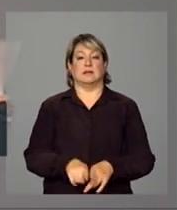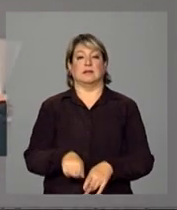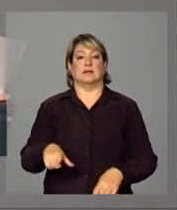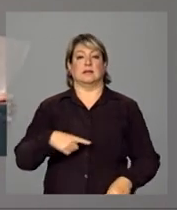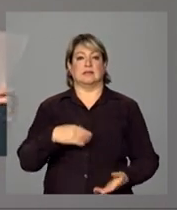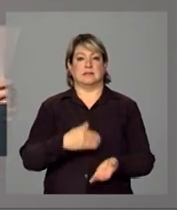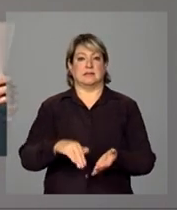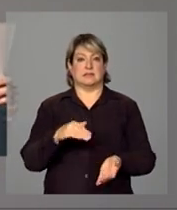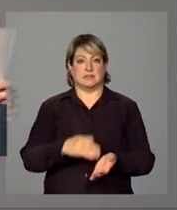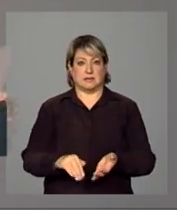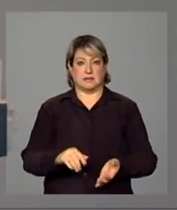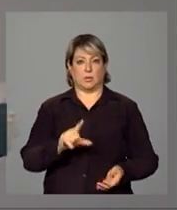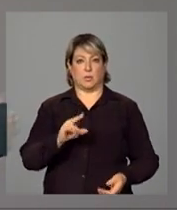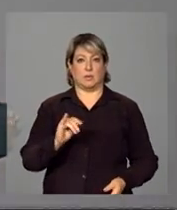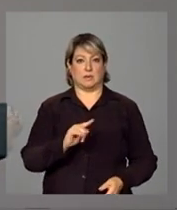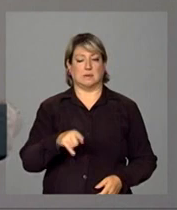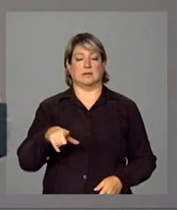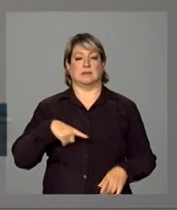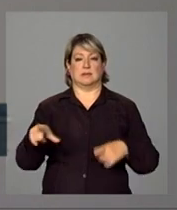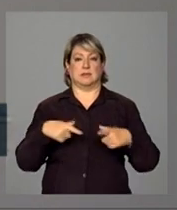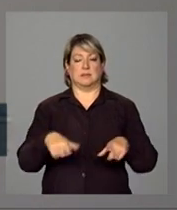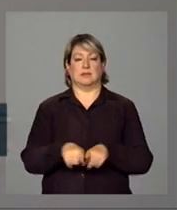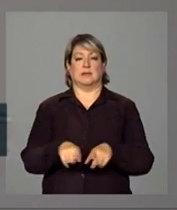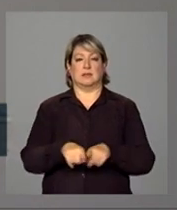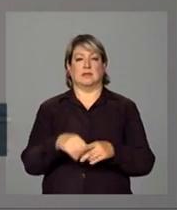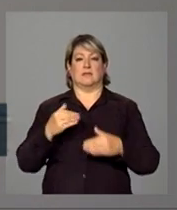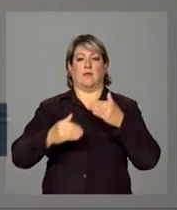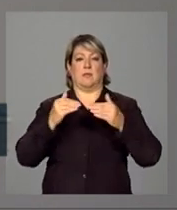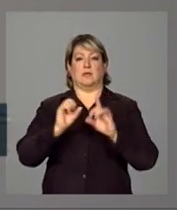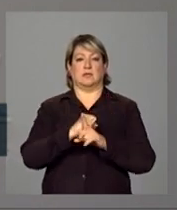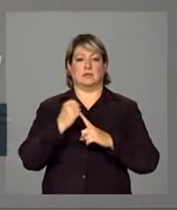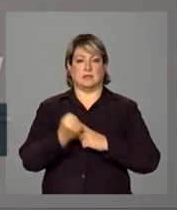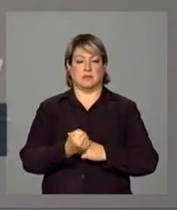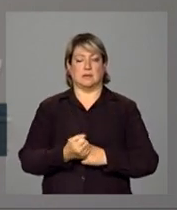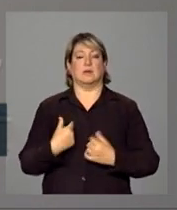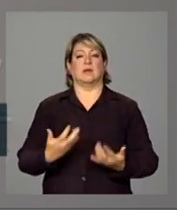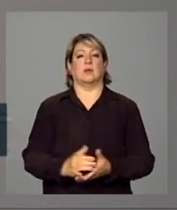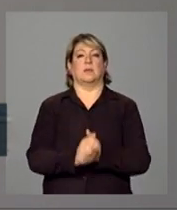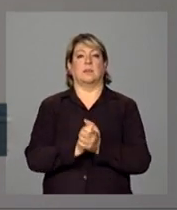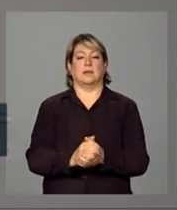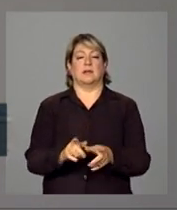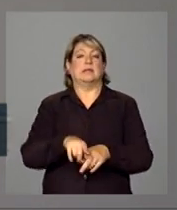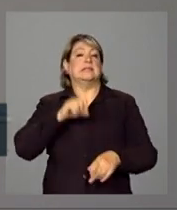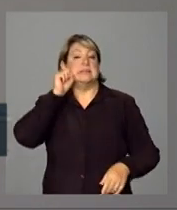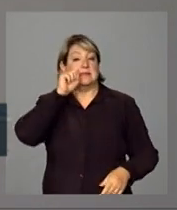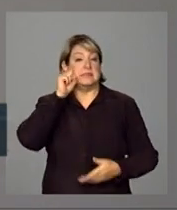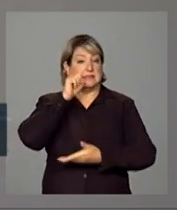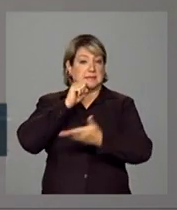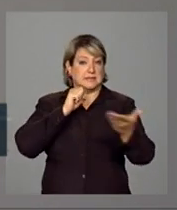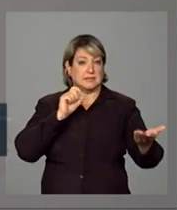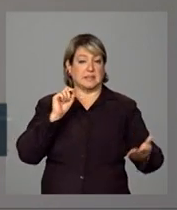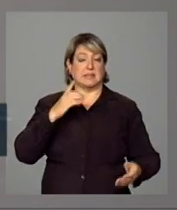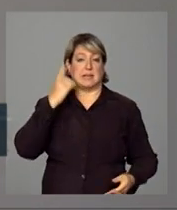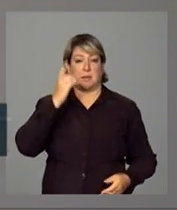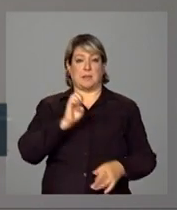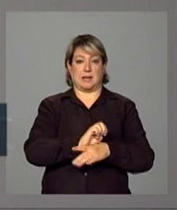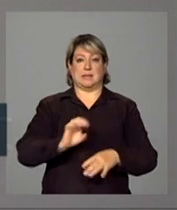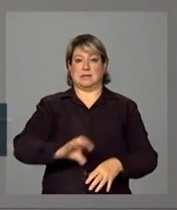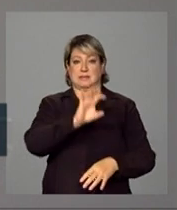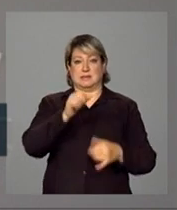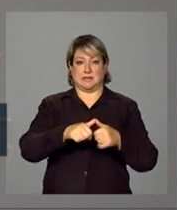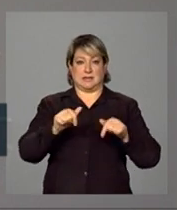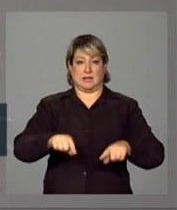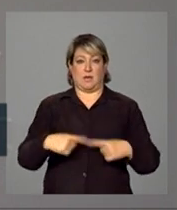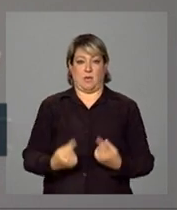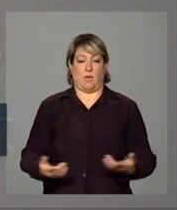Augusto Lara, do Trabalho e Desenvolvimento Social. Queria cumprimentar os senhores senadores, deputados estaduais aqui